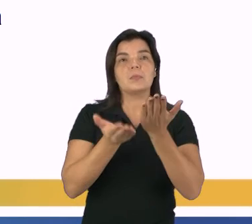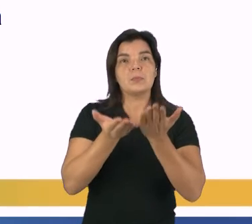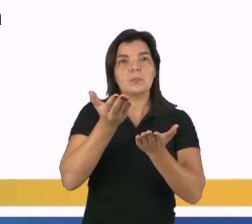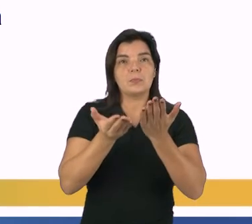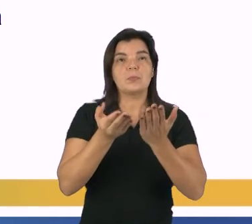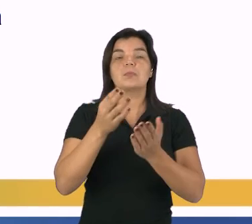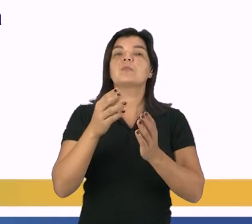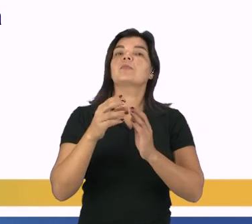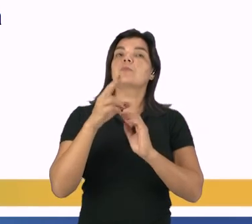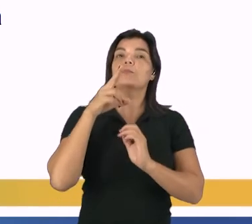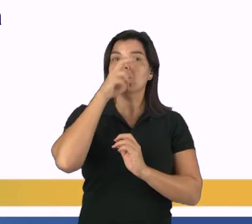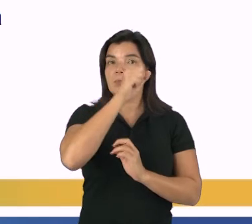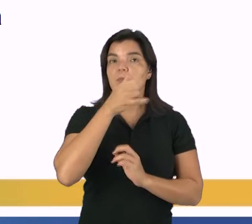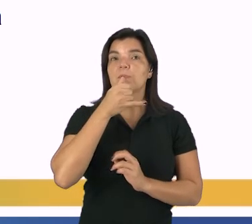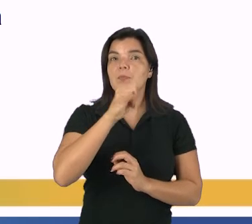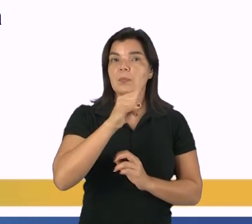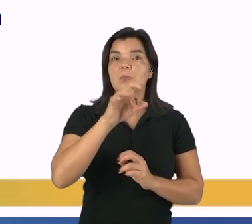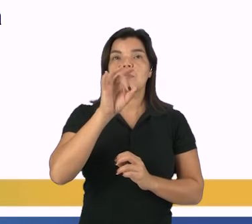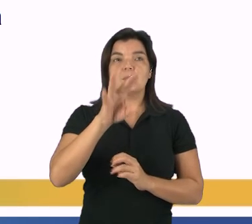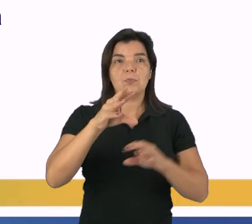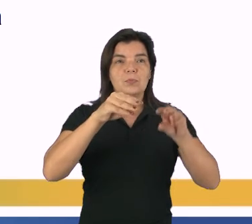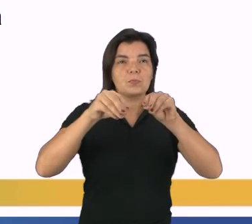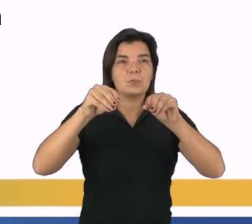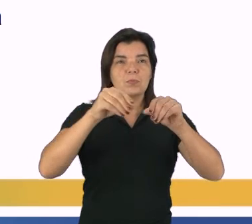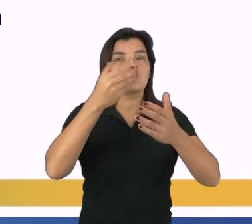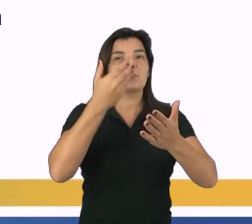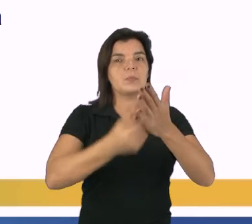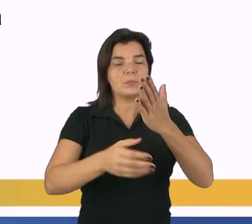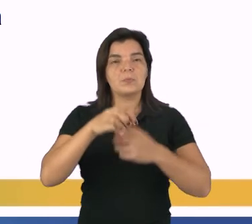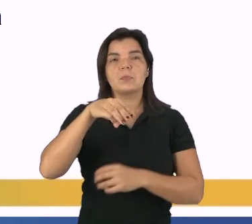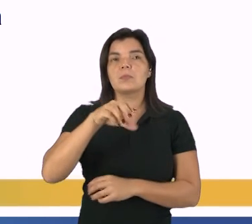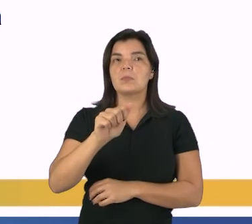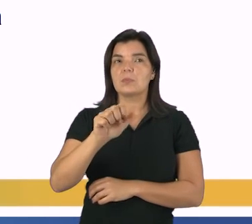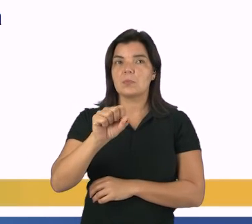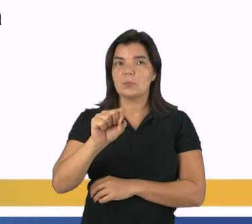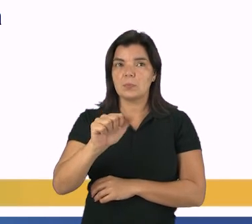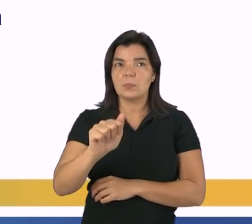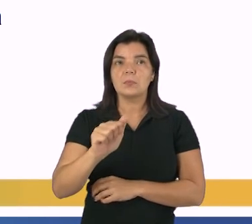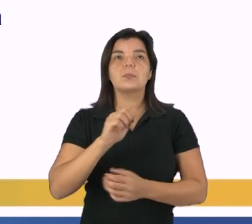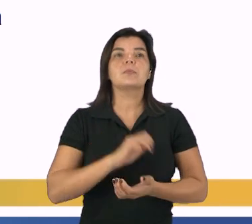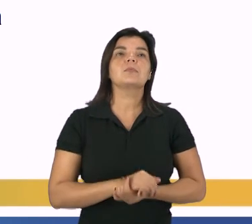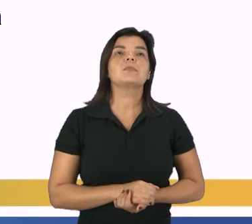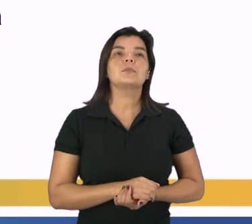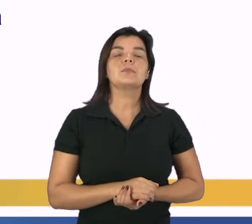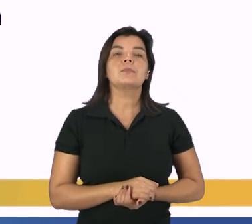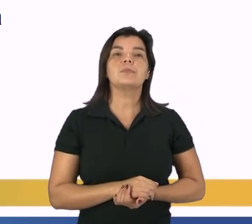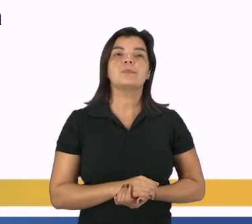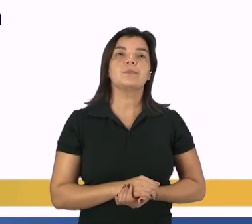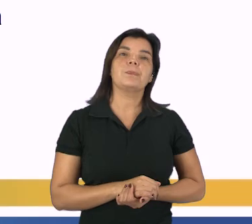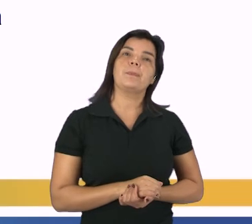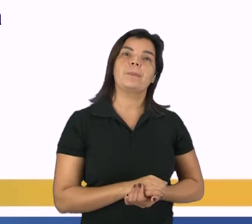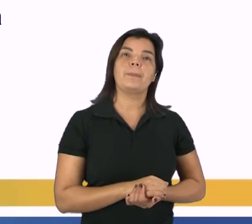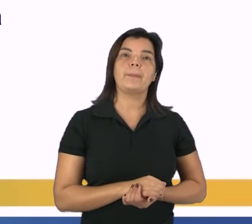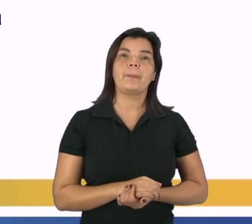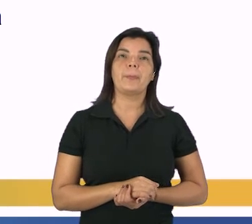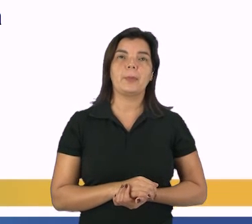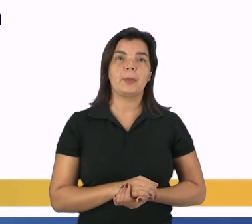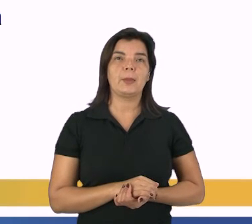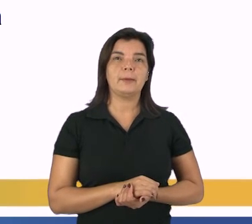flutuaria, né? Se a mesma nuvem de poeira estivesse a 5 km da superfície da Lua, letra A